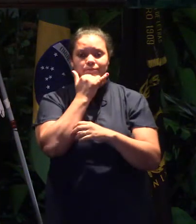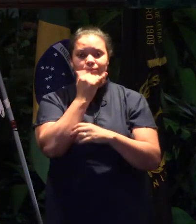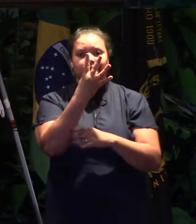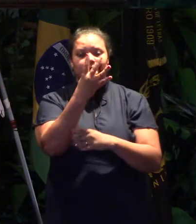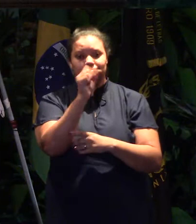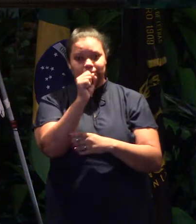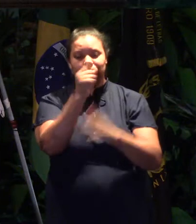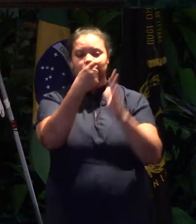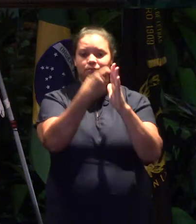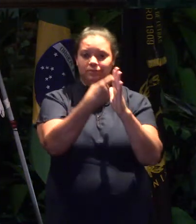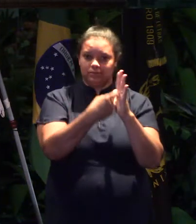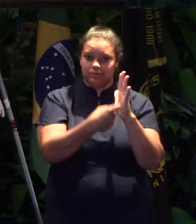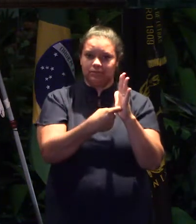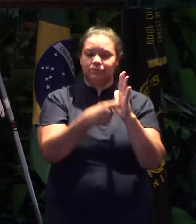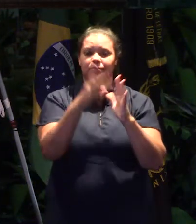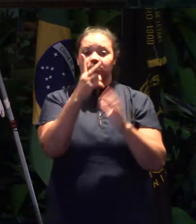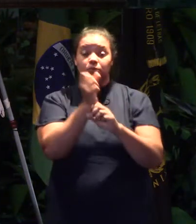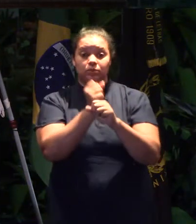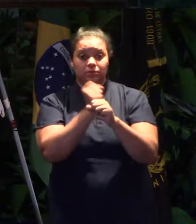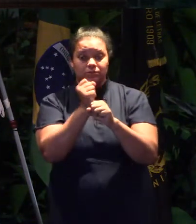de um ano, 2 anos aproximadamente,